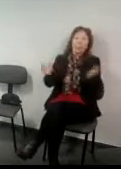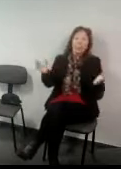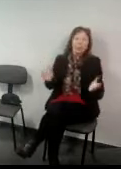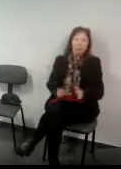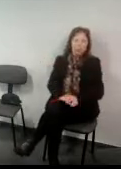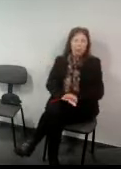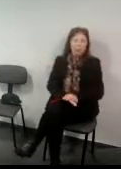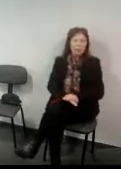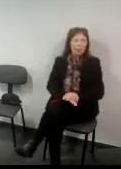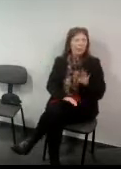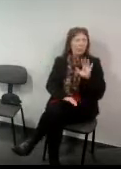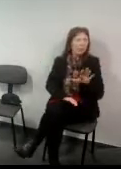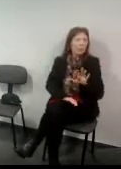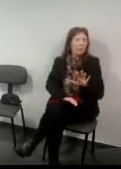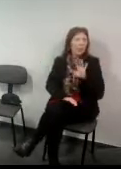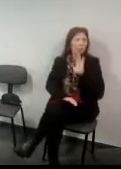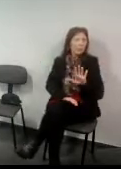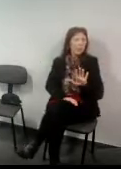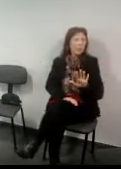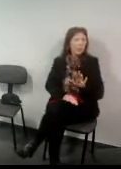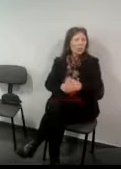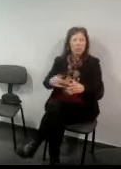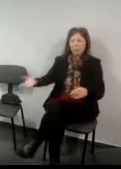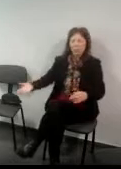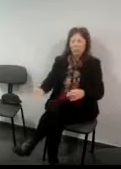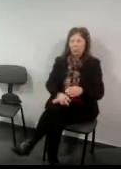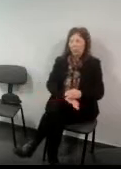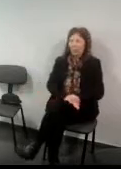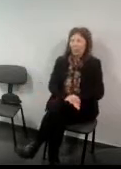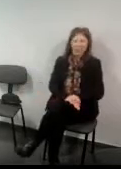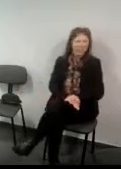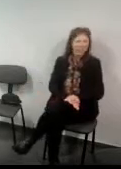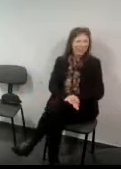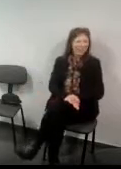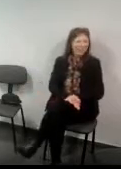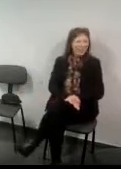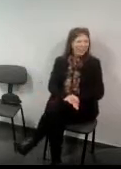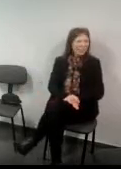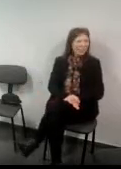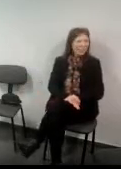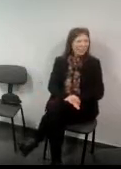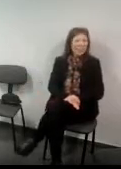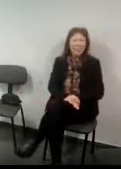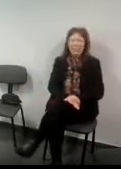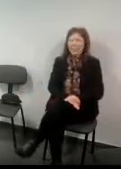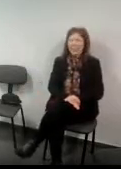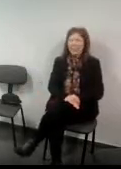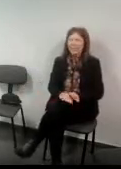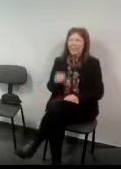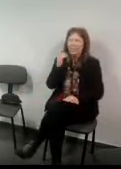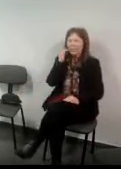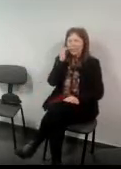puf, imagina, está faz uma imposição, a pessoa cai dura. Então a gente tem que tomar muito cuidado com isso aí, né, gente? Com